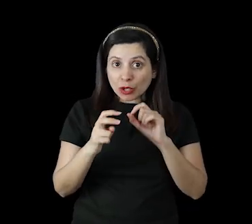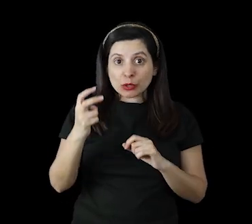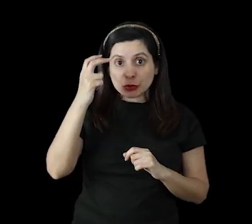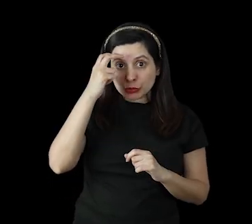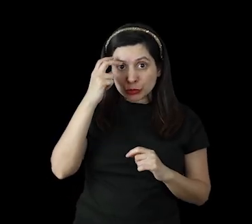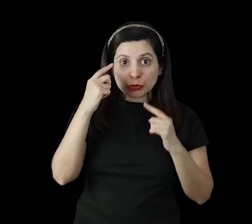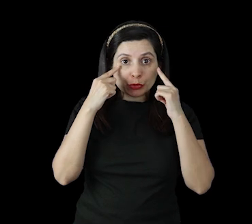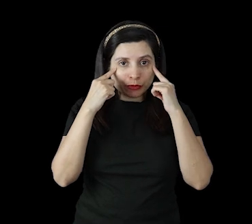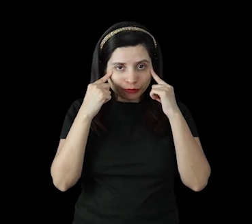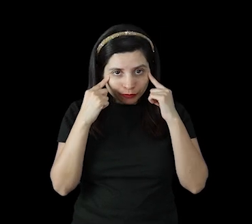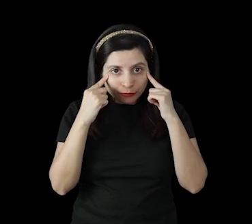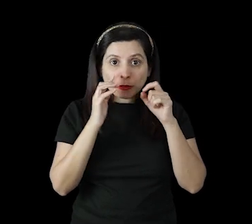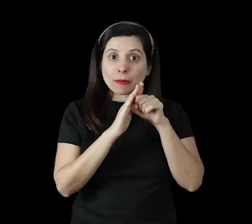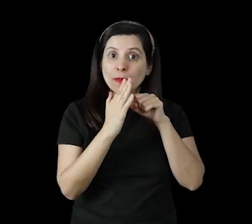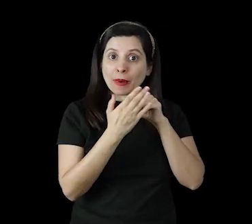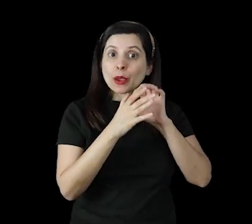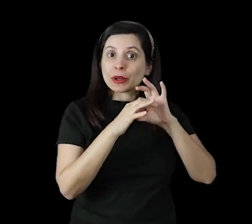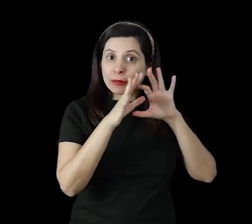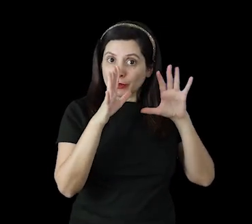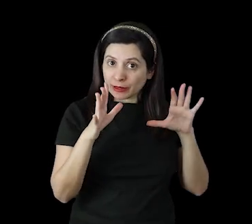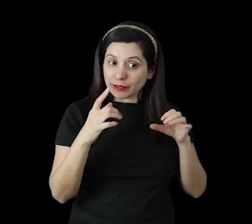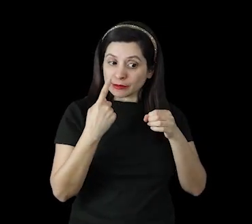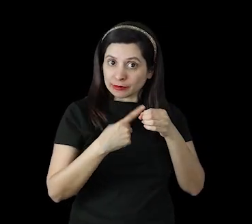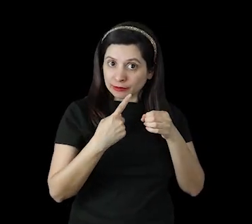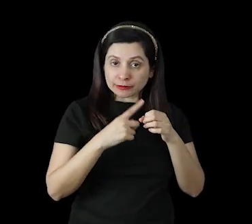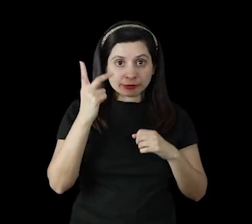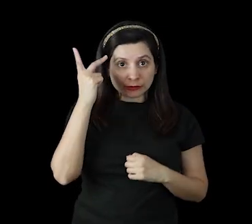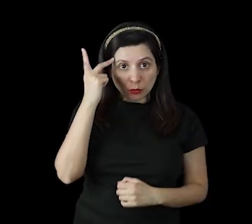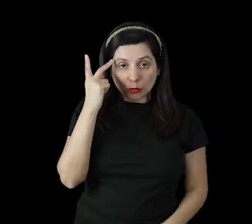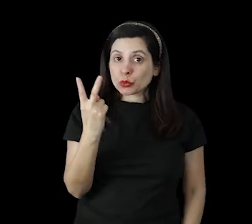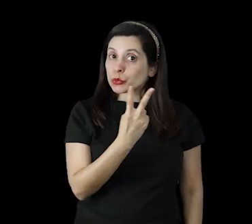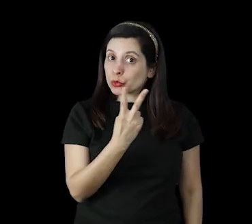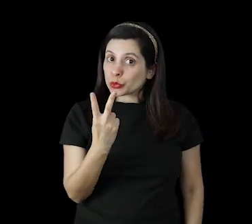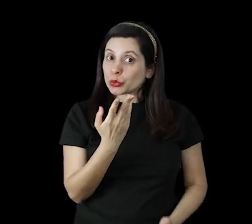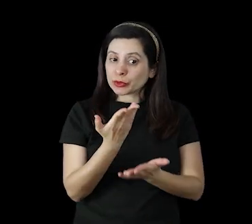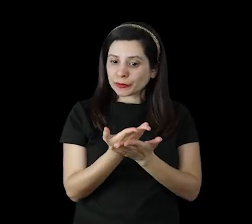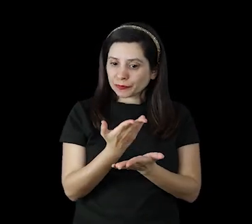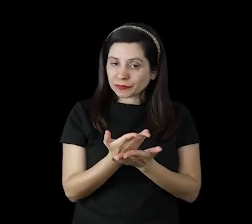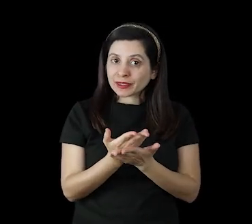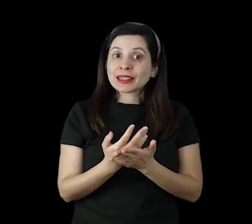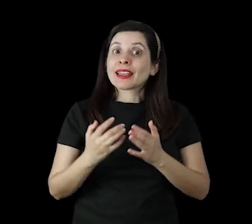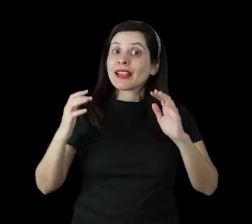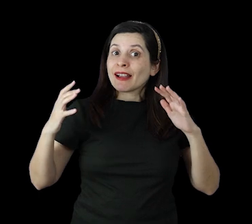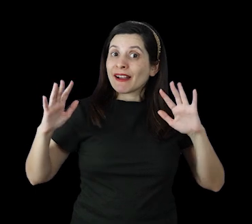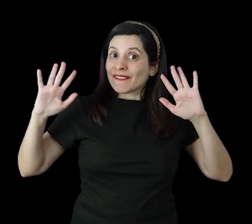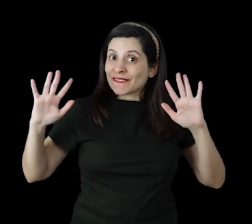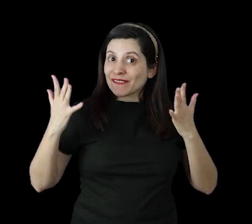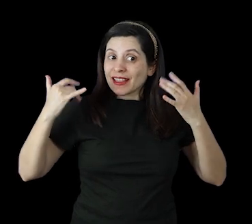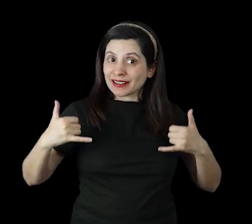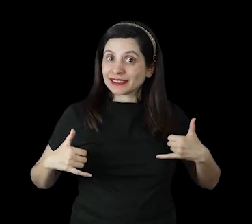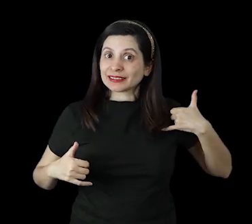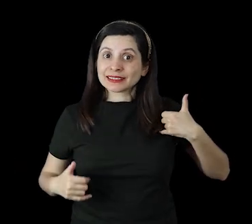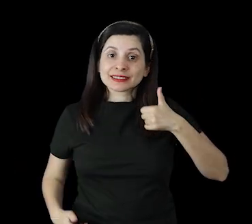ali, o bairro da Liberdade, em São Paulo. Eles estão estudando, e é o aniversário da avó. E o menino,